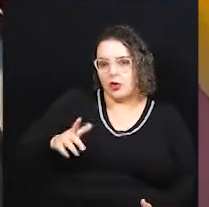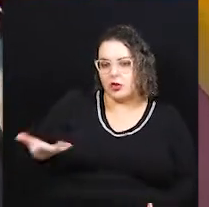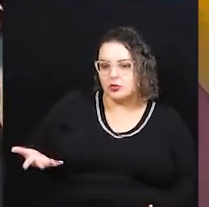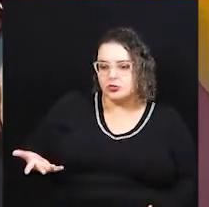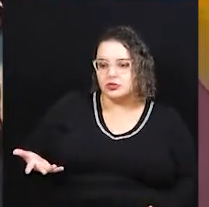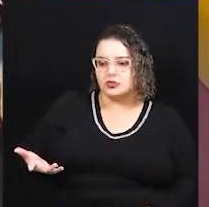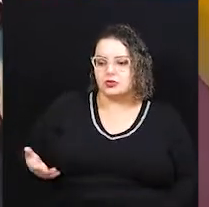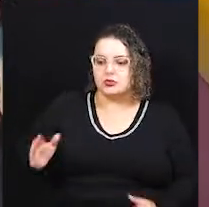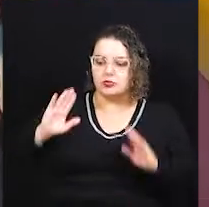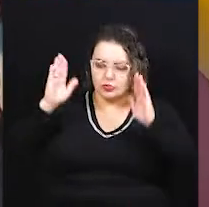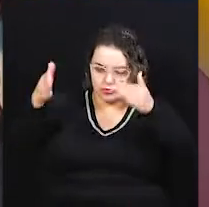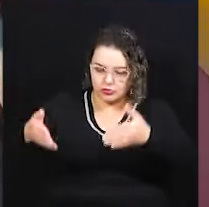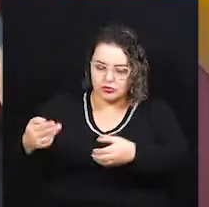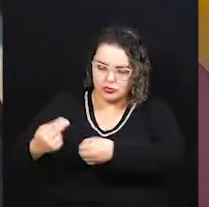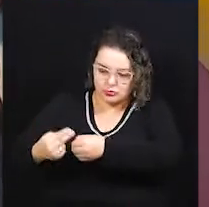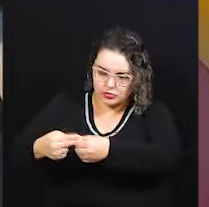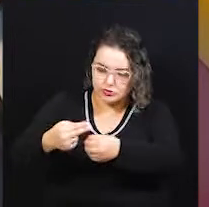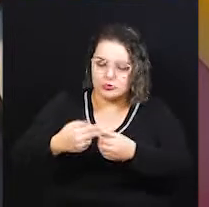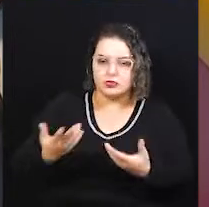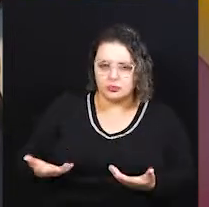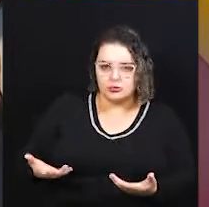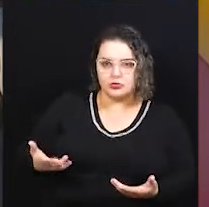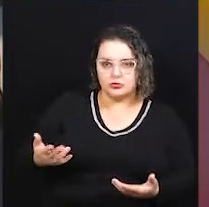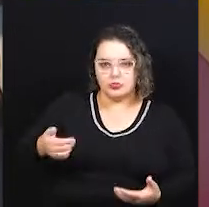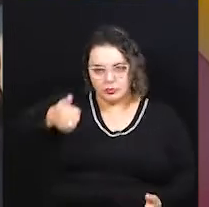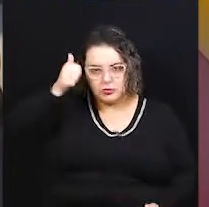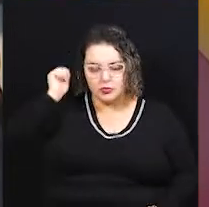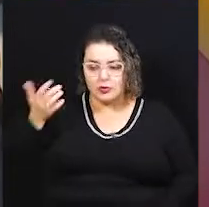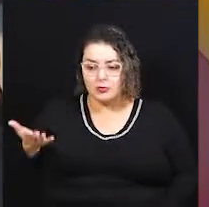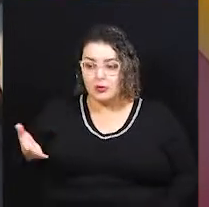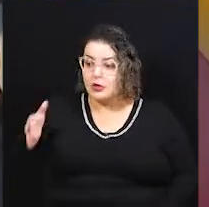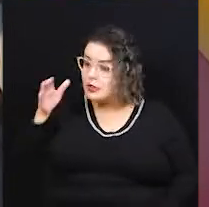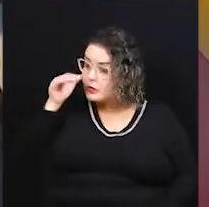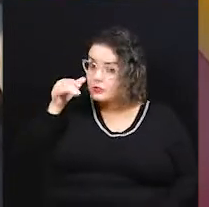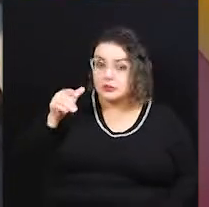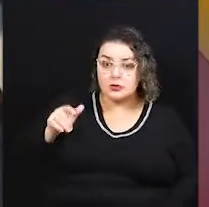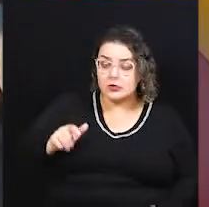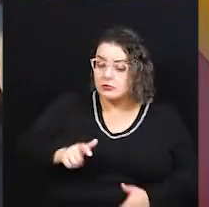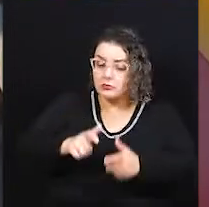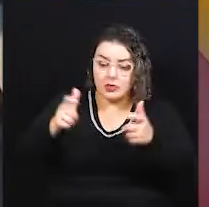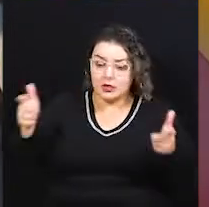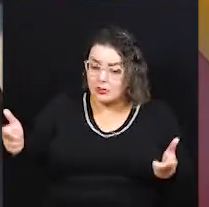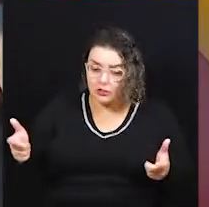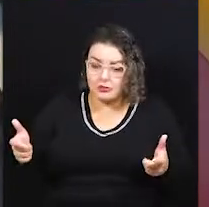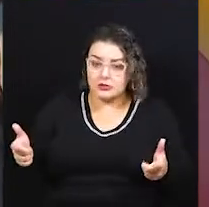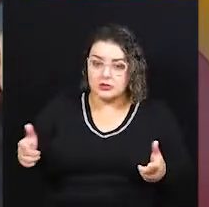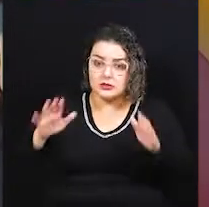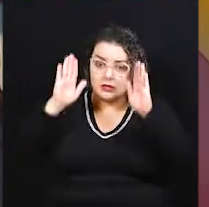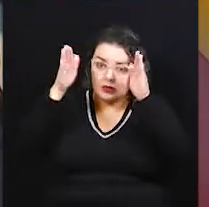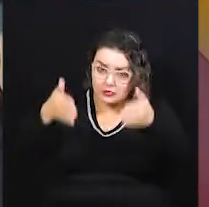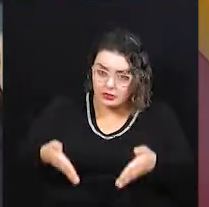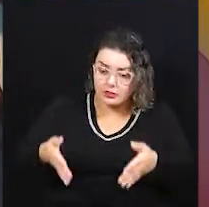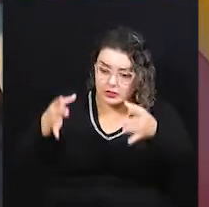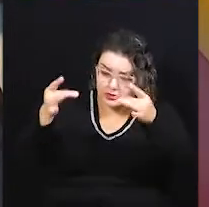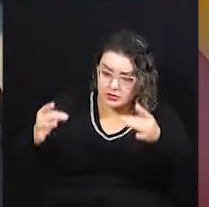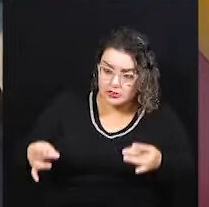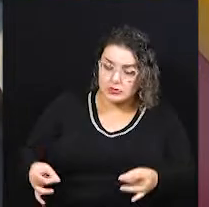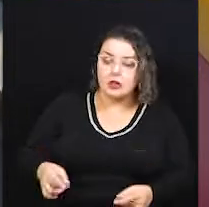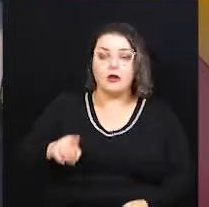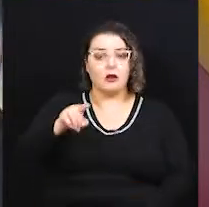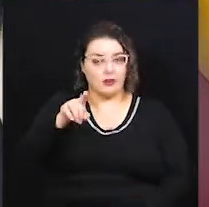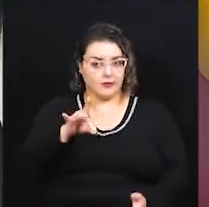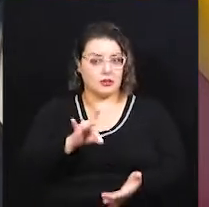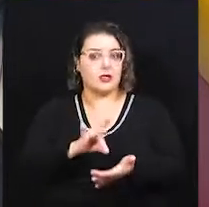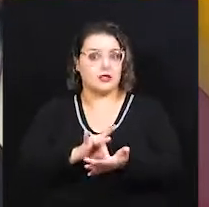é o vestibular da Unicamp, mas você disse isso que é algo muito curioso e que não é todo mundo que se atenta a esse detalhe, né, Francisco?